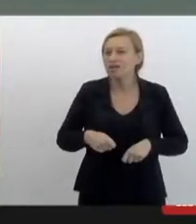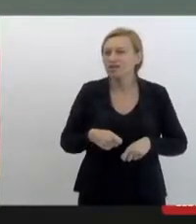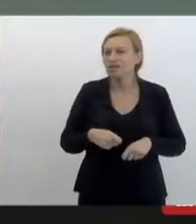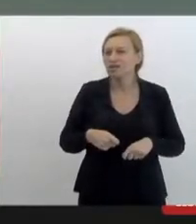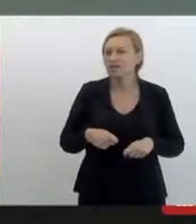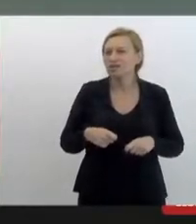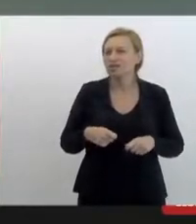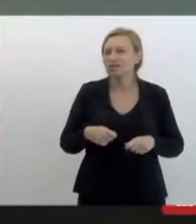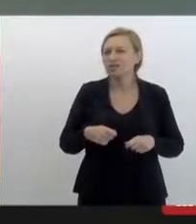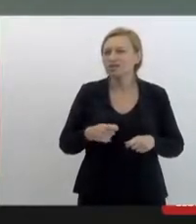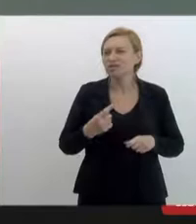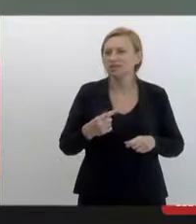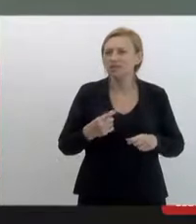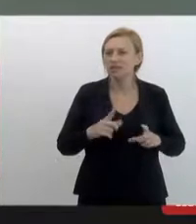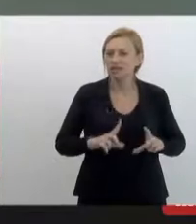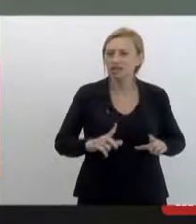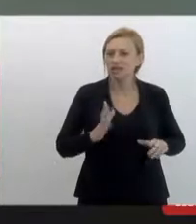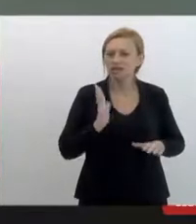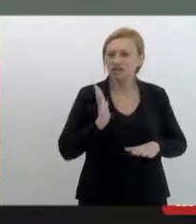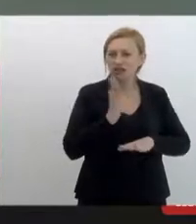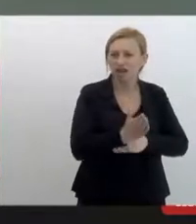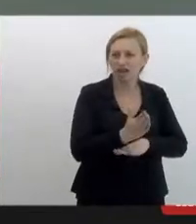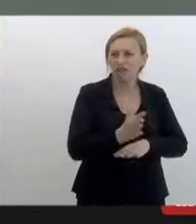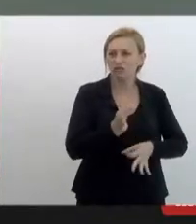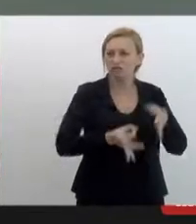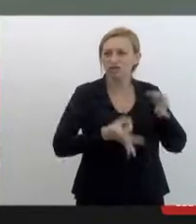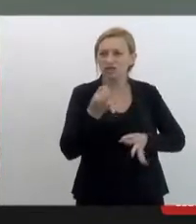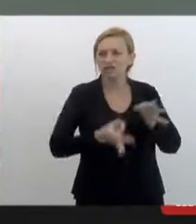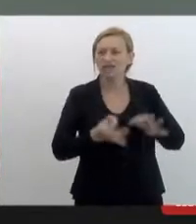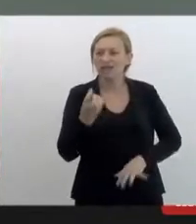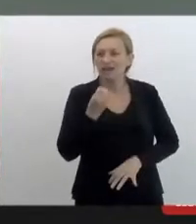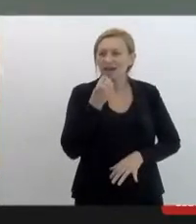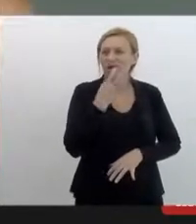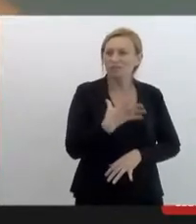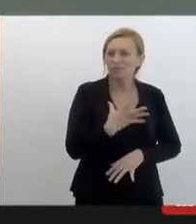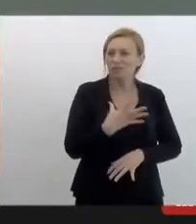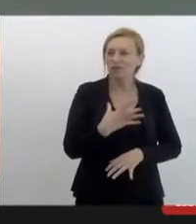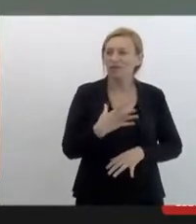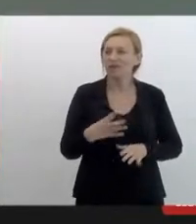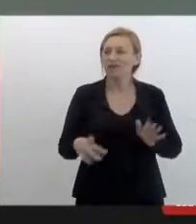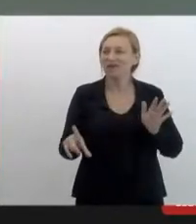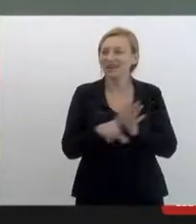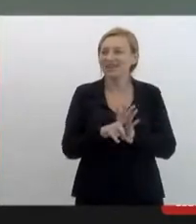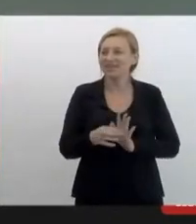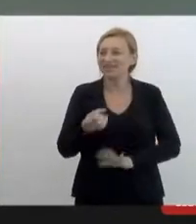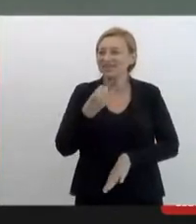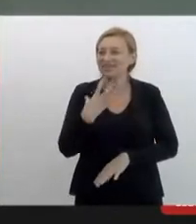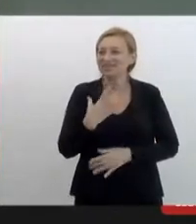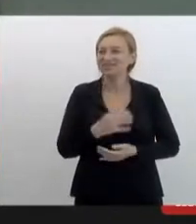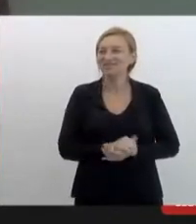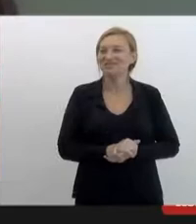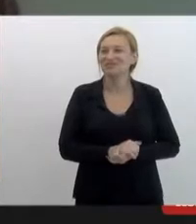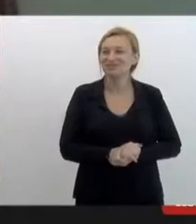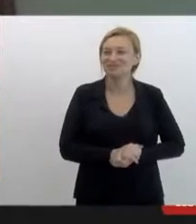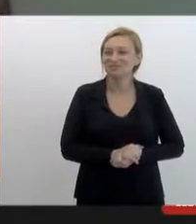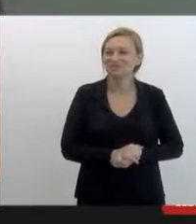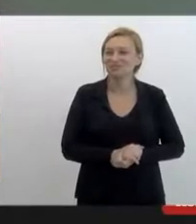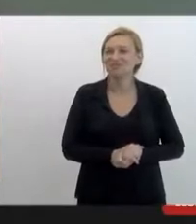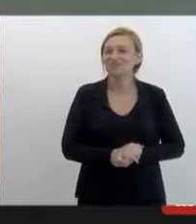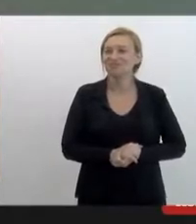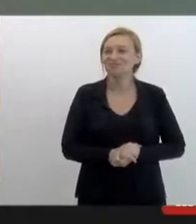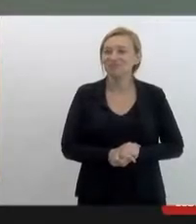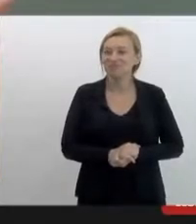recorrer ao judiciário fica mais forte, né? Então, é bom que a legislação seja bem clara e objetiva em relação a